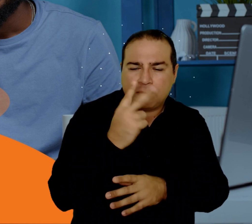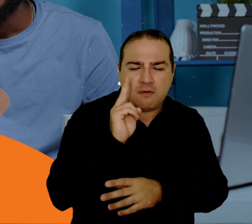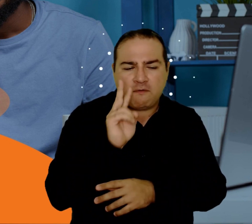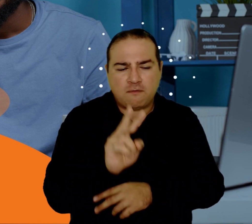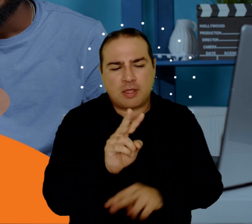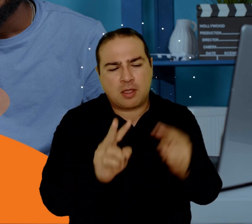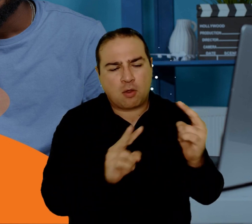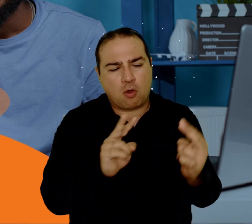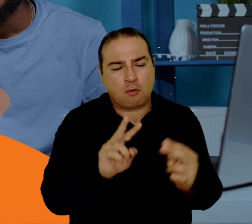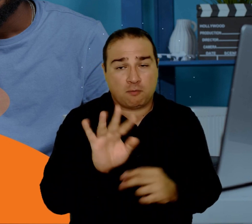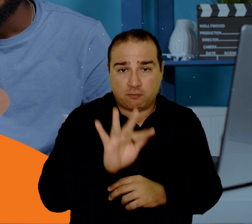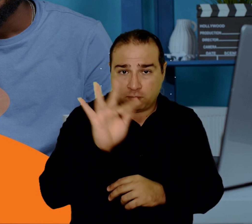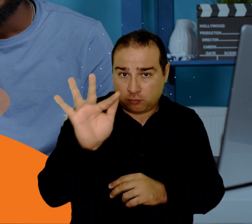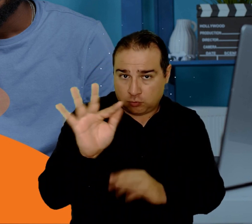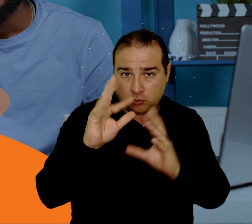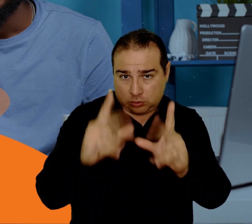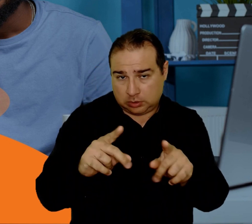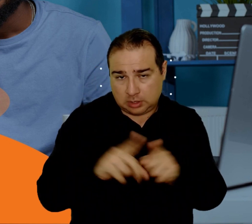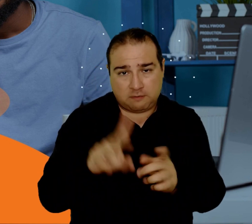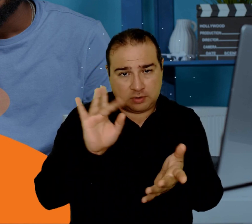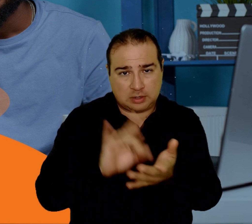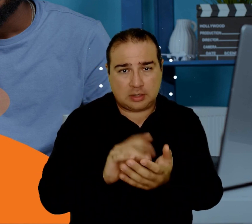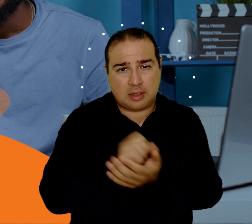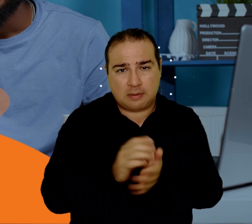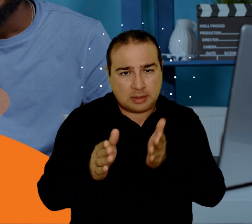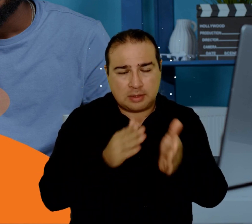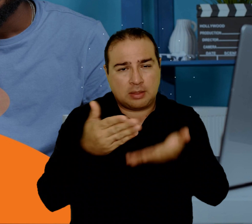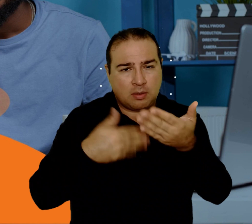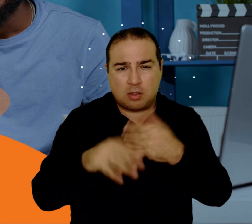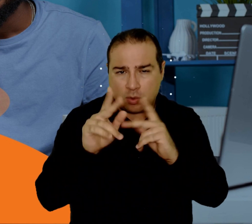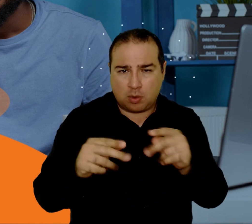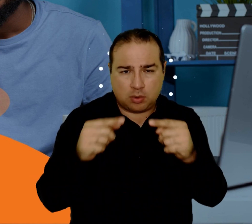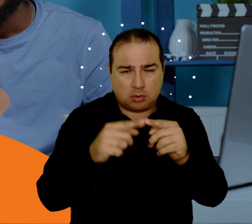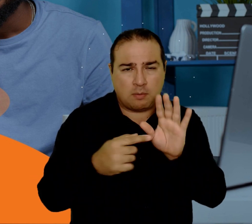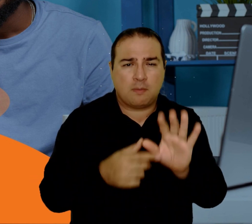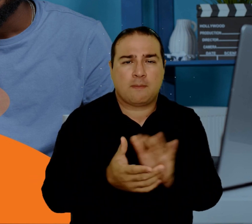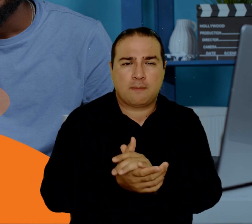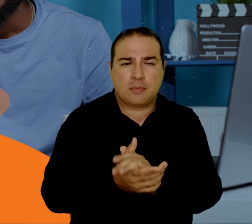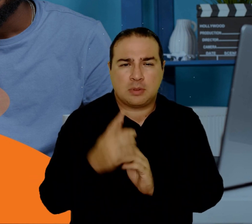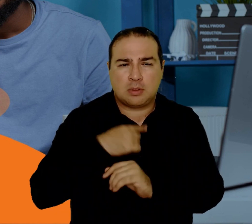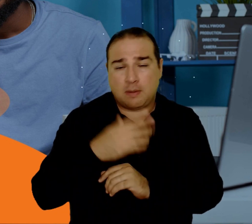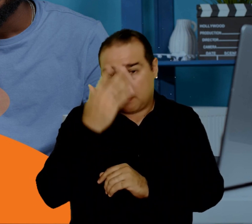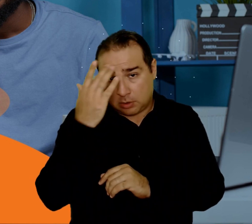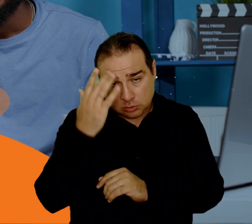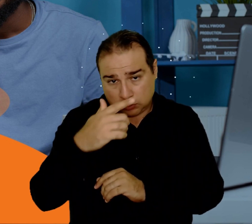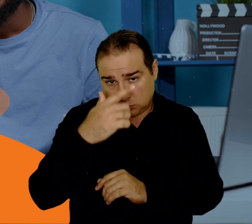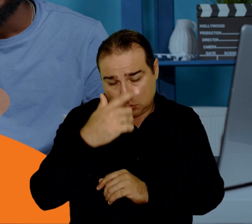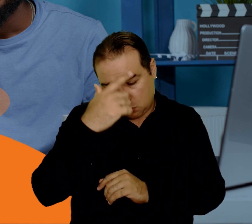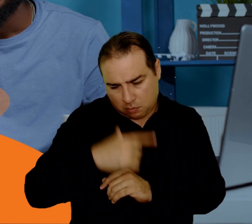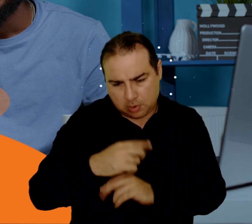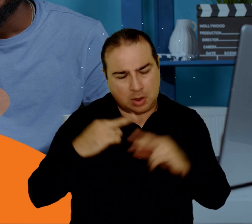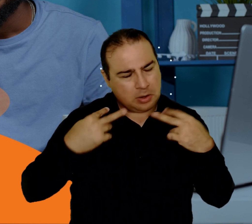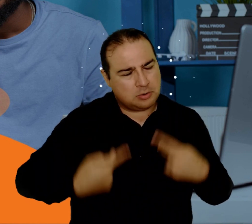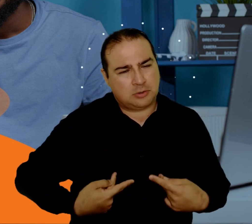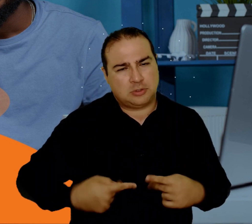condições de olhar, né, para um futuro onde todo mundo, de fato, vai poder ser tratado como igual, no sentido né, de um ser humano com os